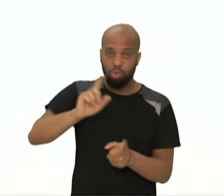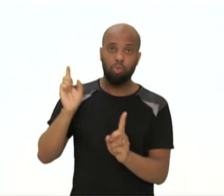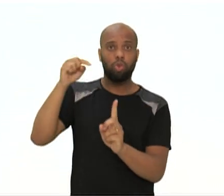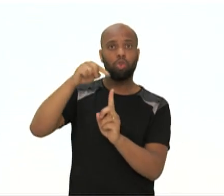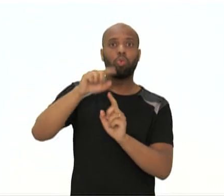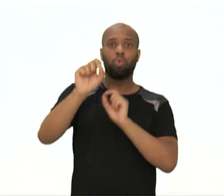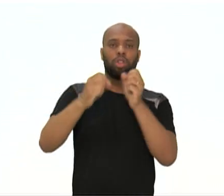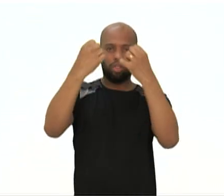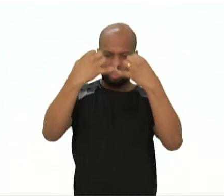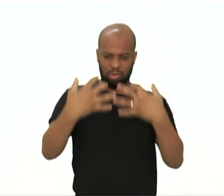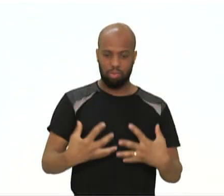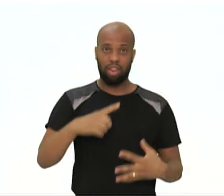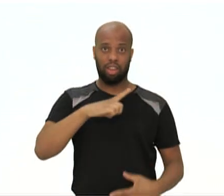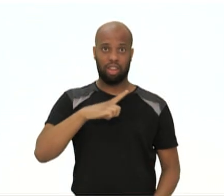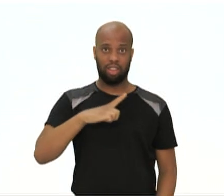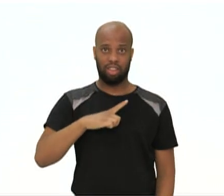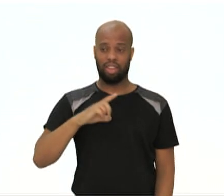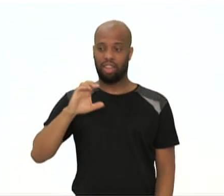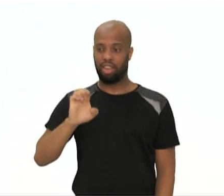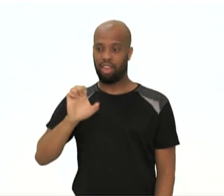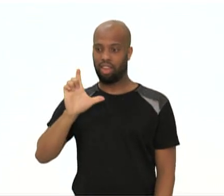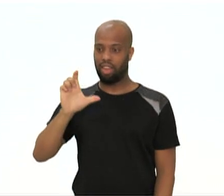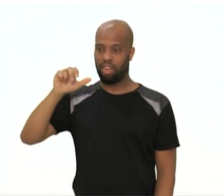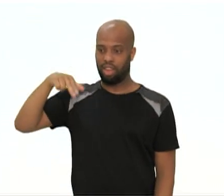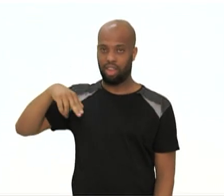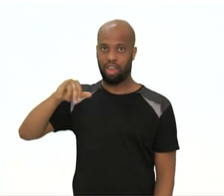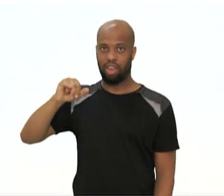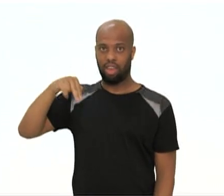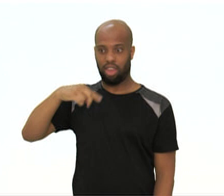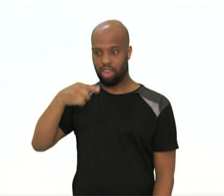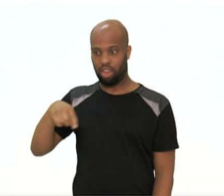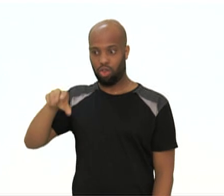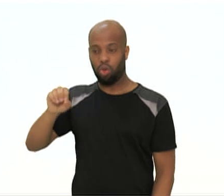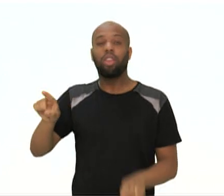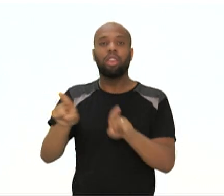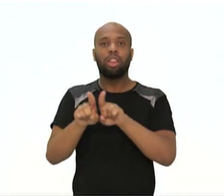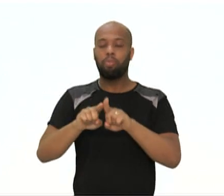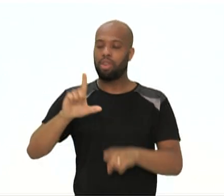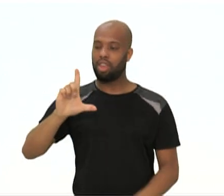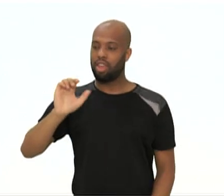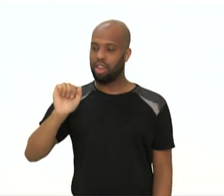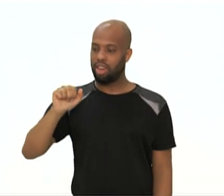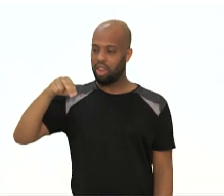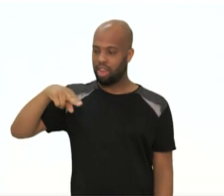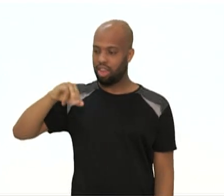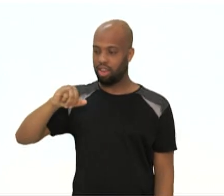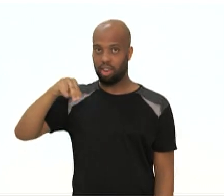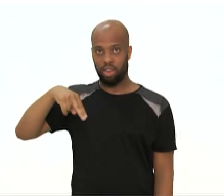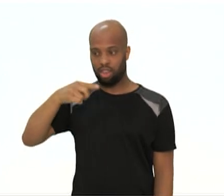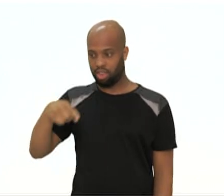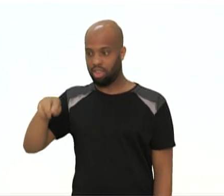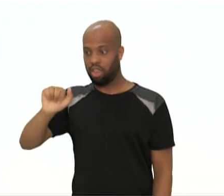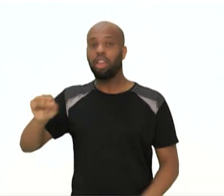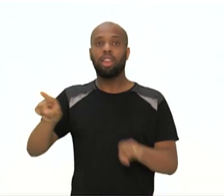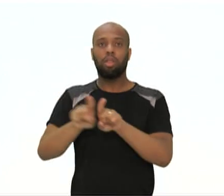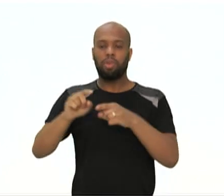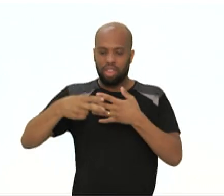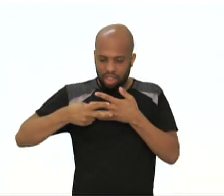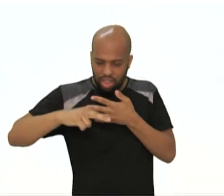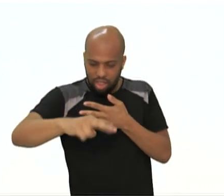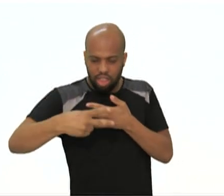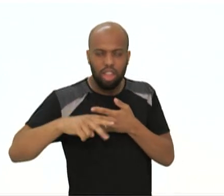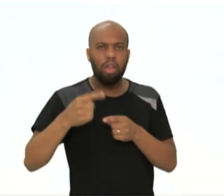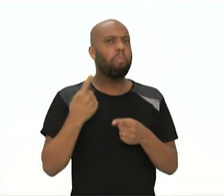aula: explicar a existência do El Niño e da Laninha e explicar as causas e consequências das